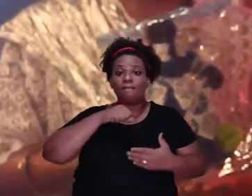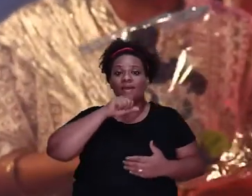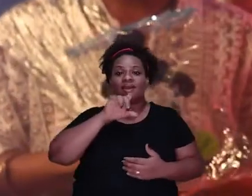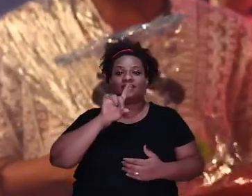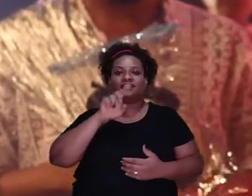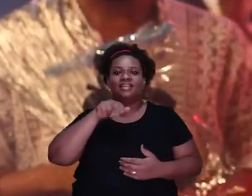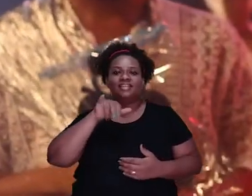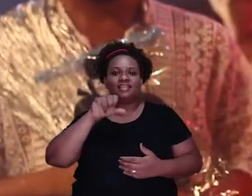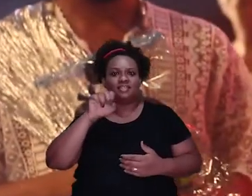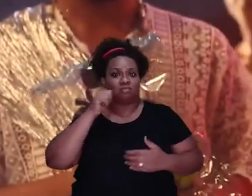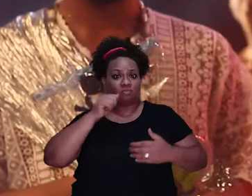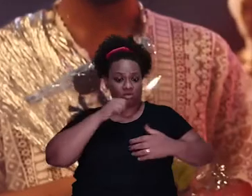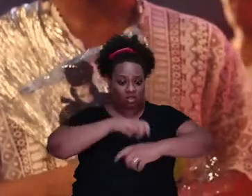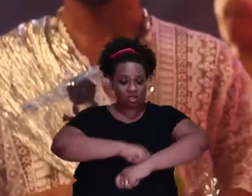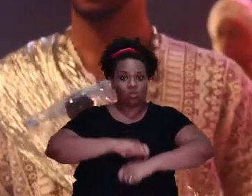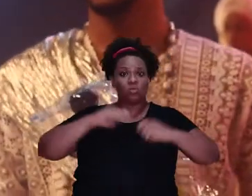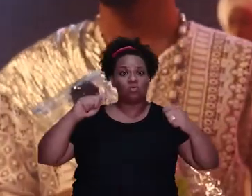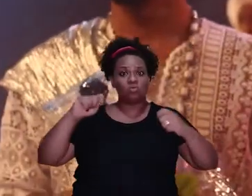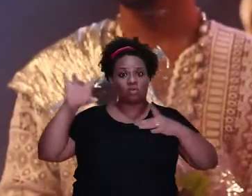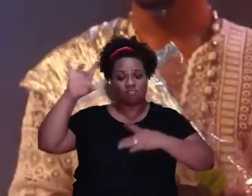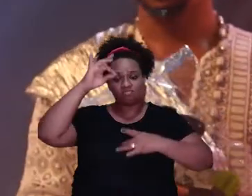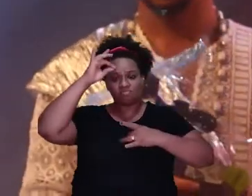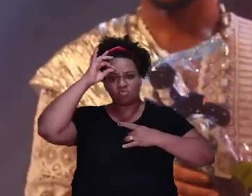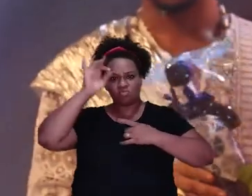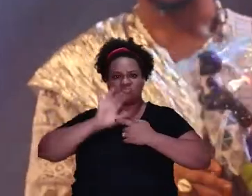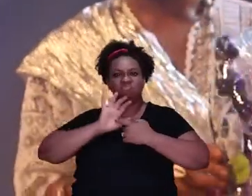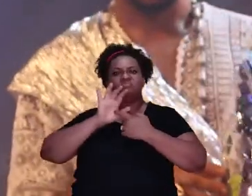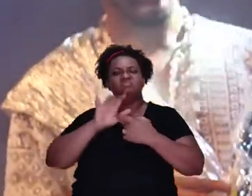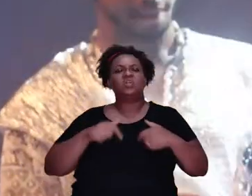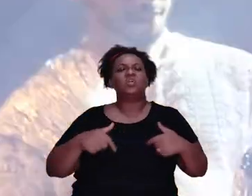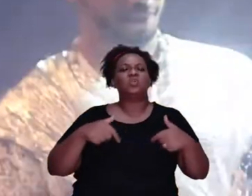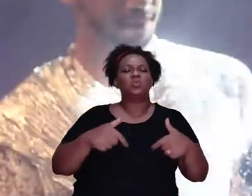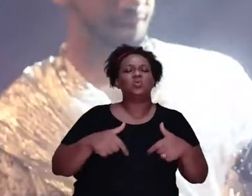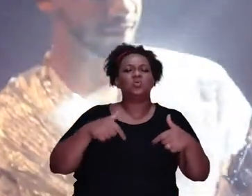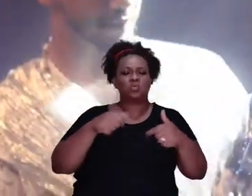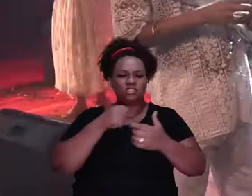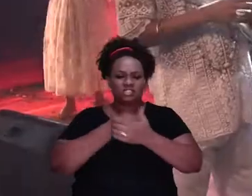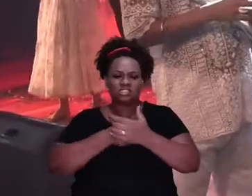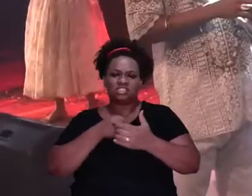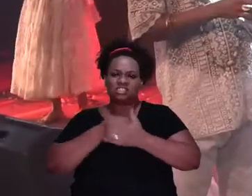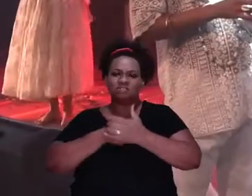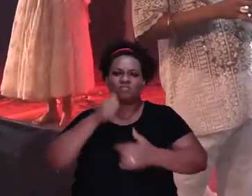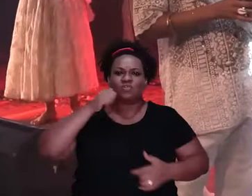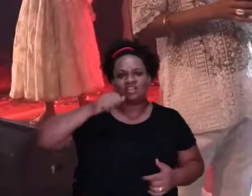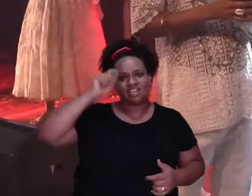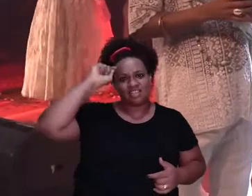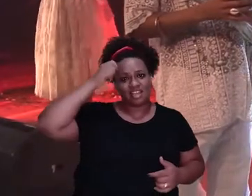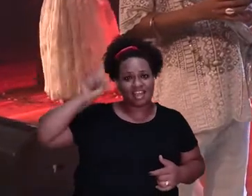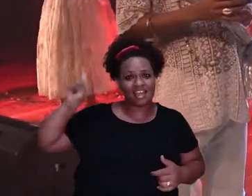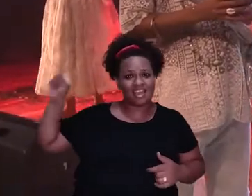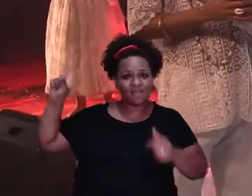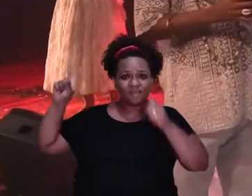guerreira orixá é a representação uma peça unificação da luta e da resistência das mulheres negras